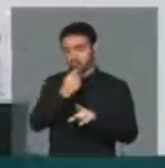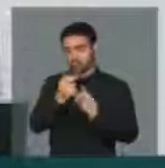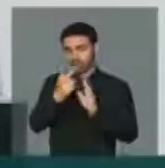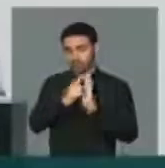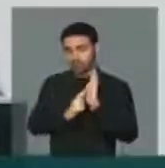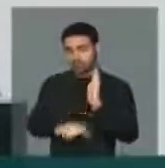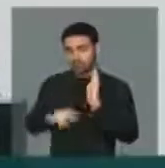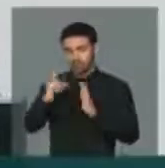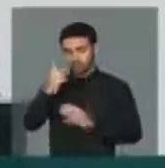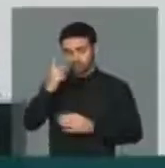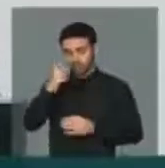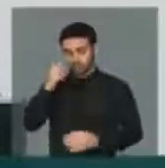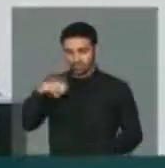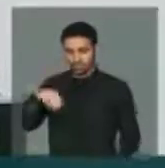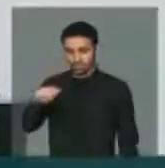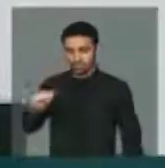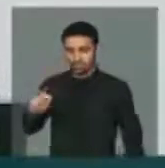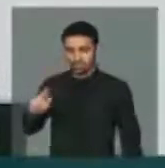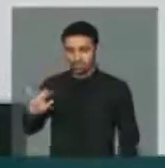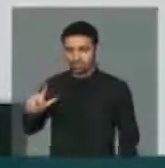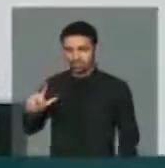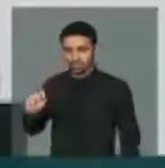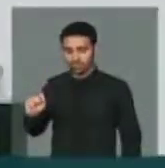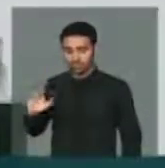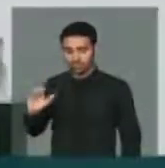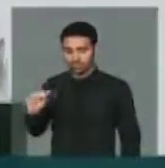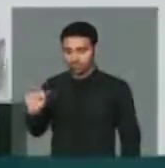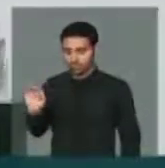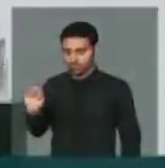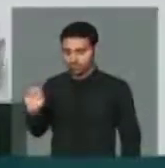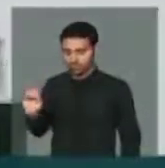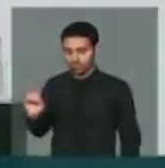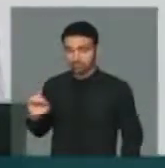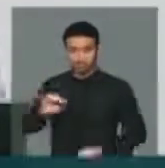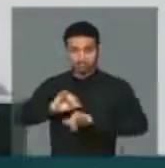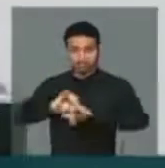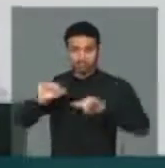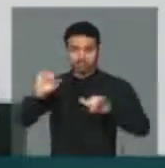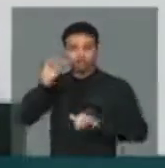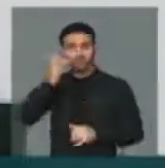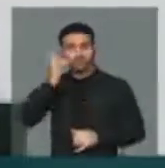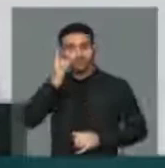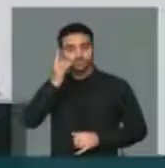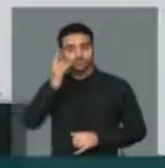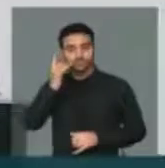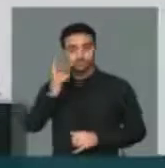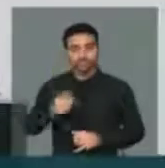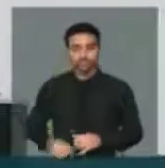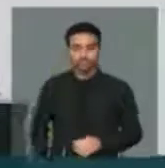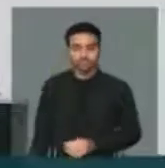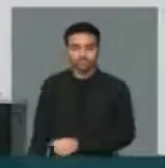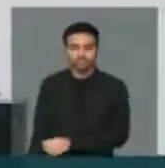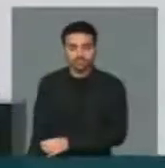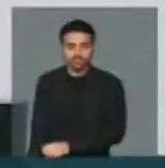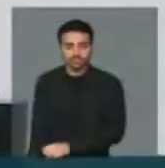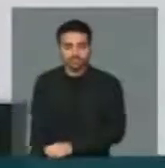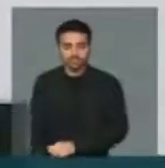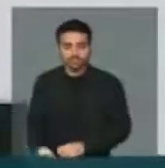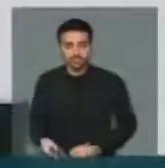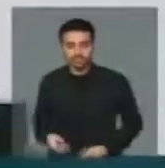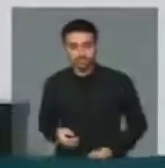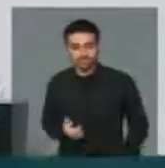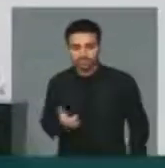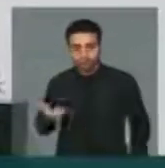deputado Marcelo Castro. Informo ainda aos ilustres deputados e deputadas que se interessem em se inscrever